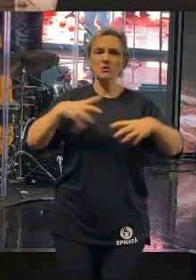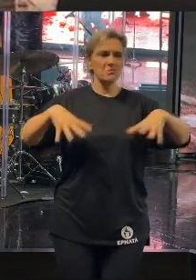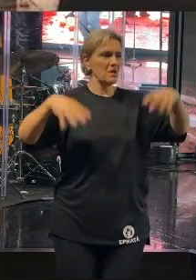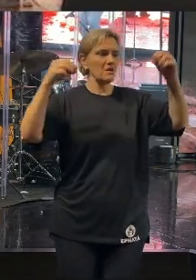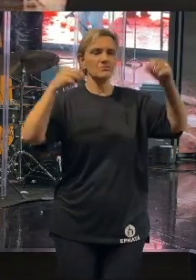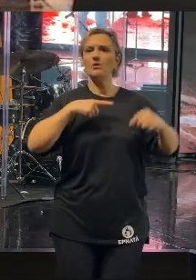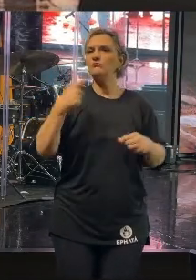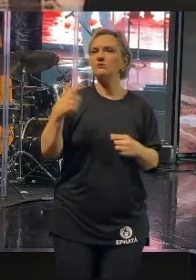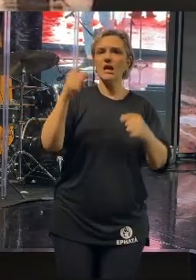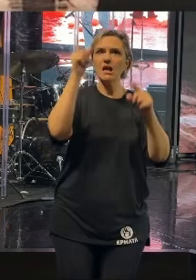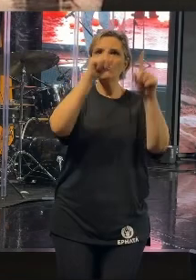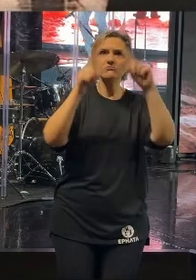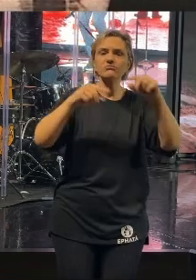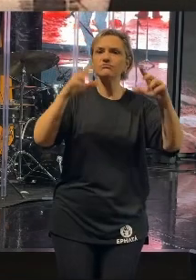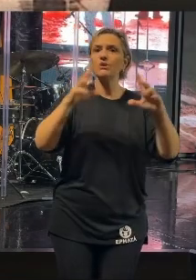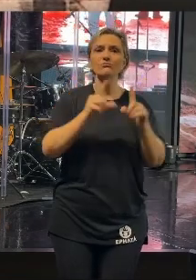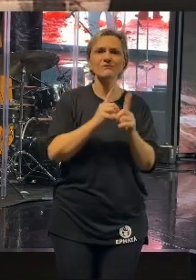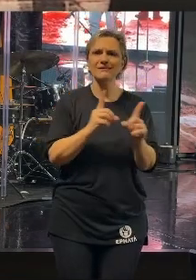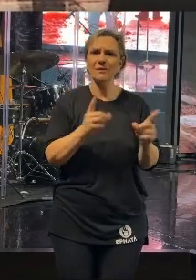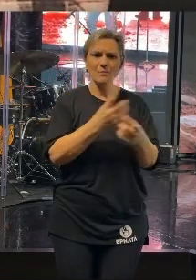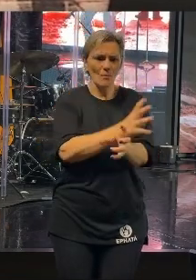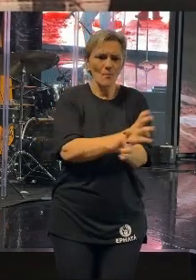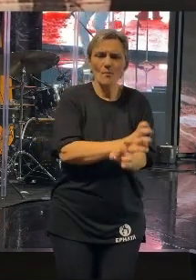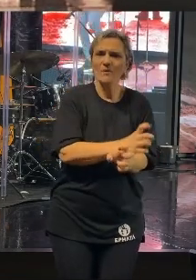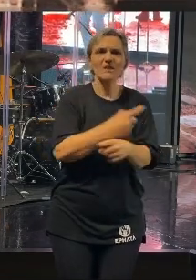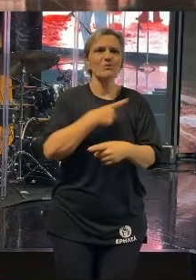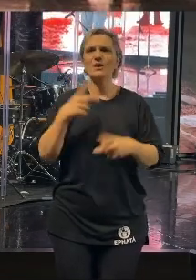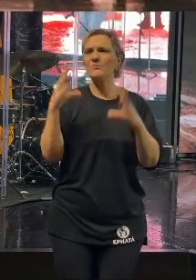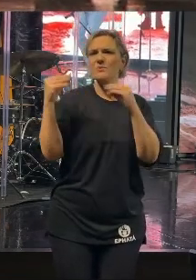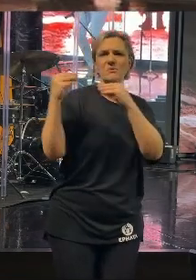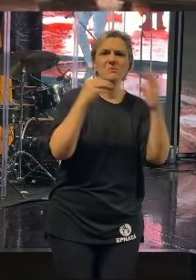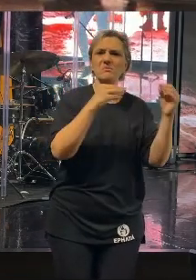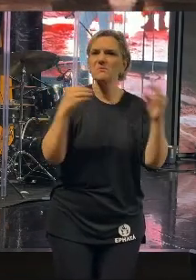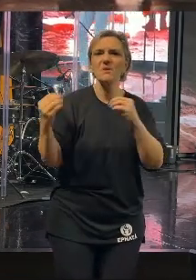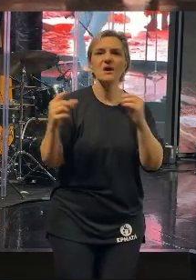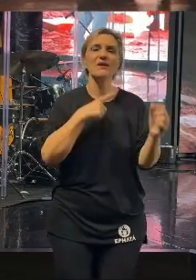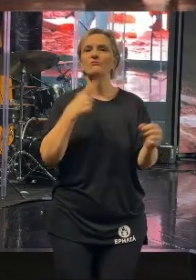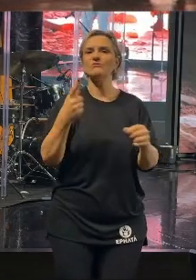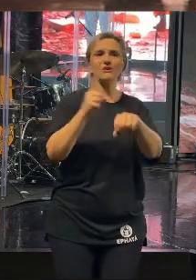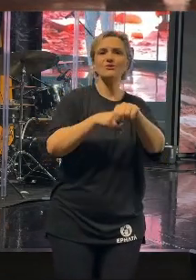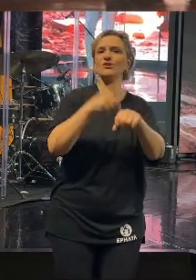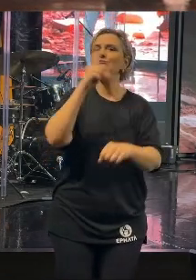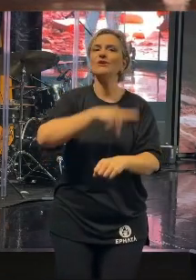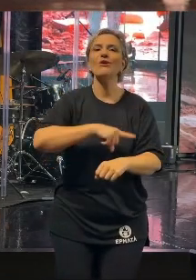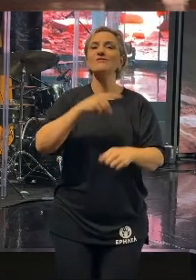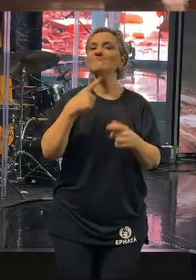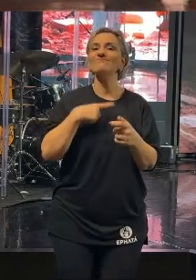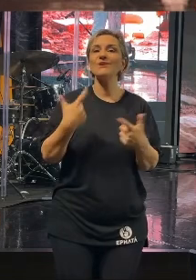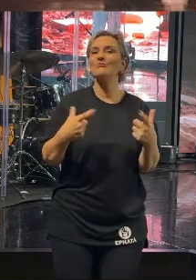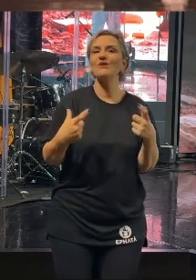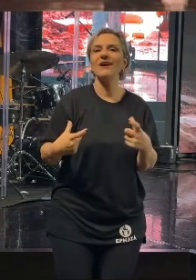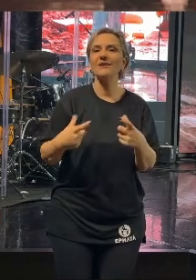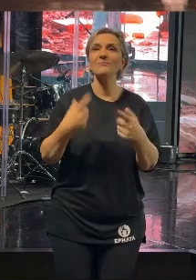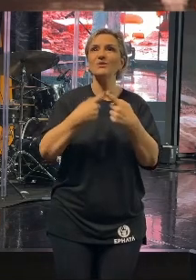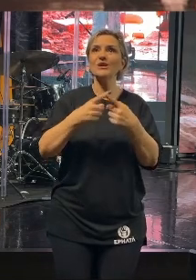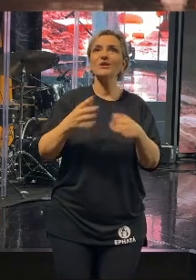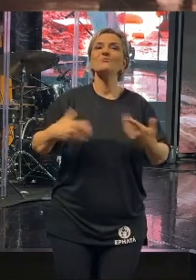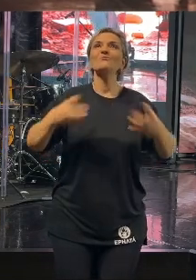tem tempestade, não tem deserto, não tem disse e me disse, não tem dia, não tem hora, não tem lugar. Porque quando os